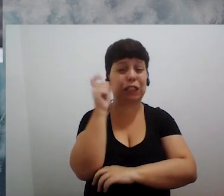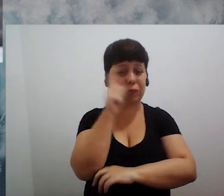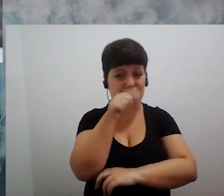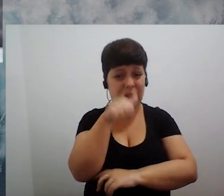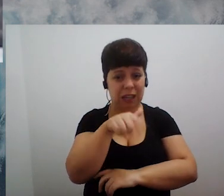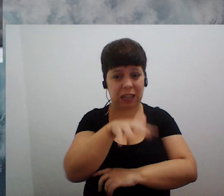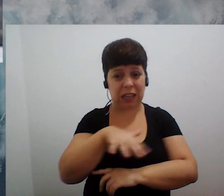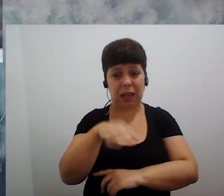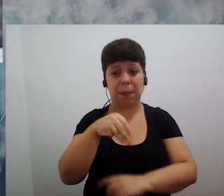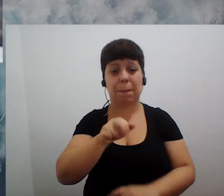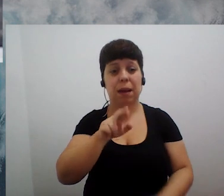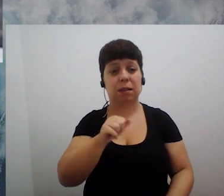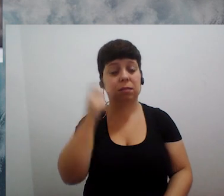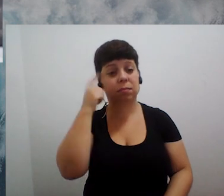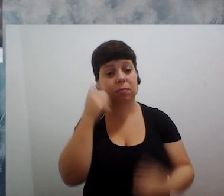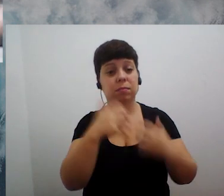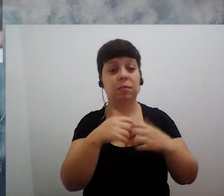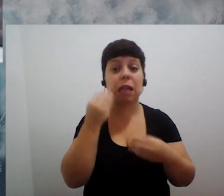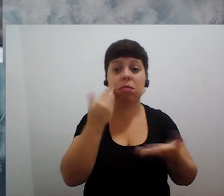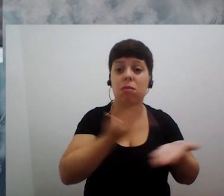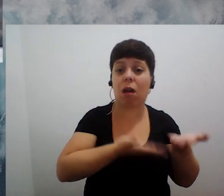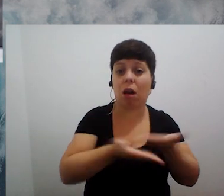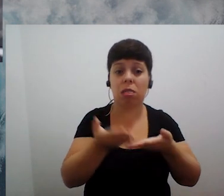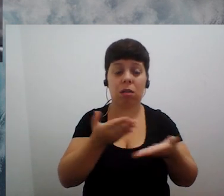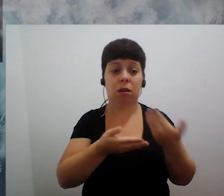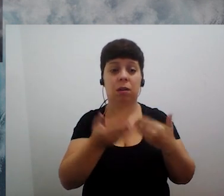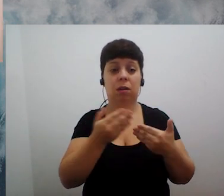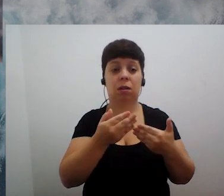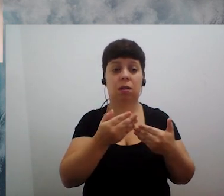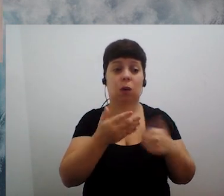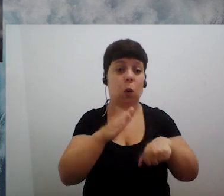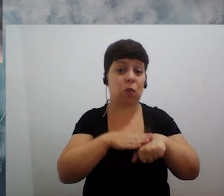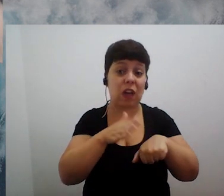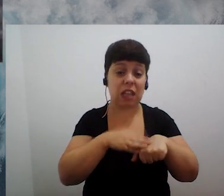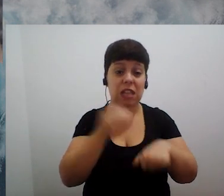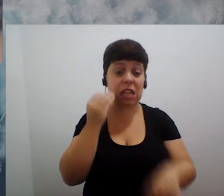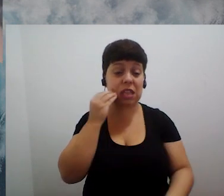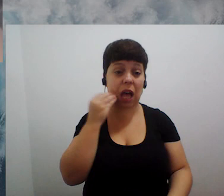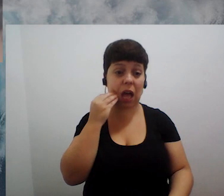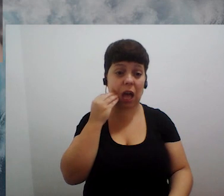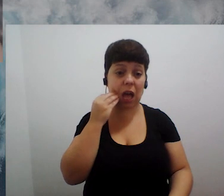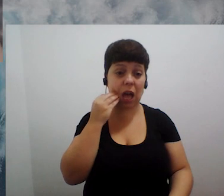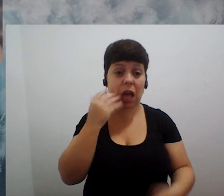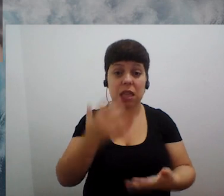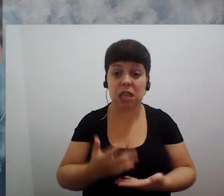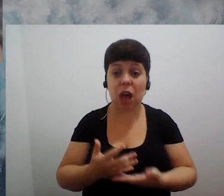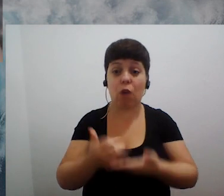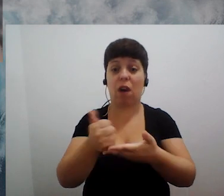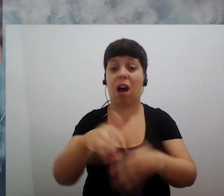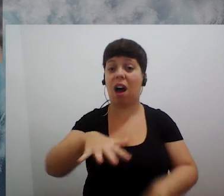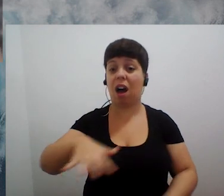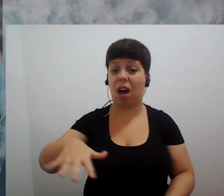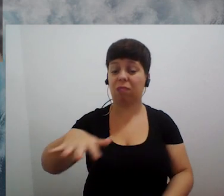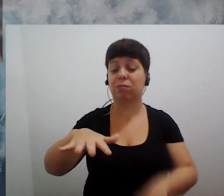território da Maré, mas que a gente vem pensando, tentando articular coisas para a gente fazer para poder salvar